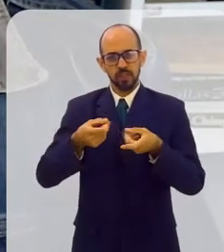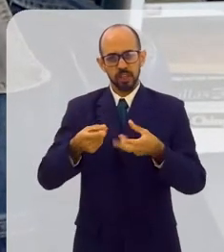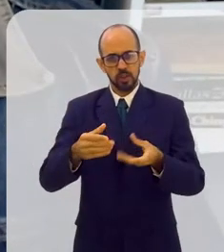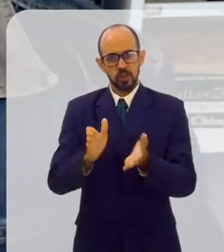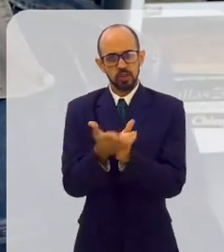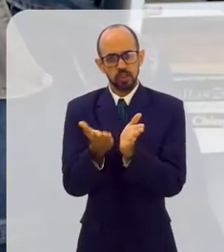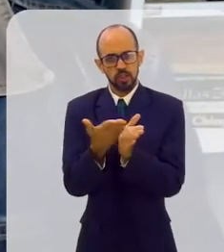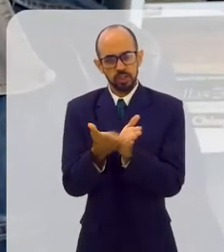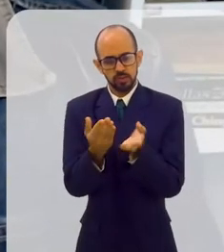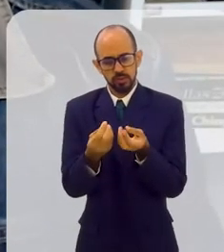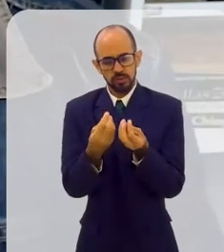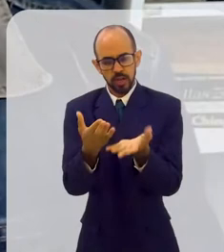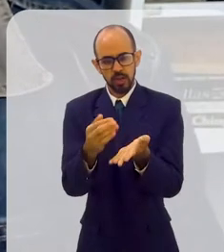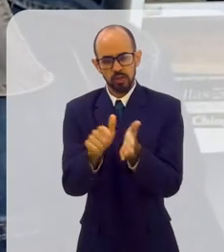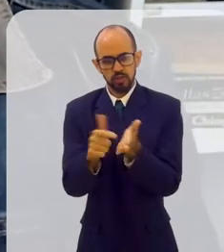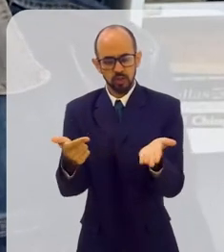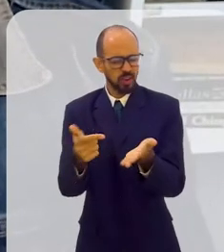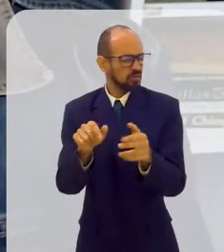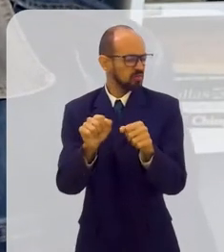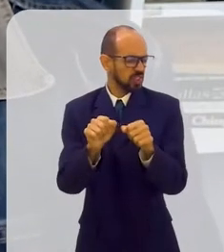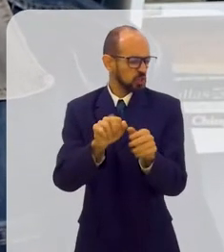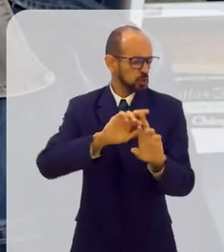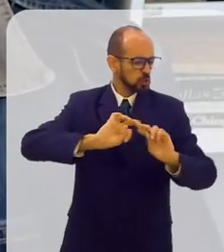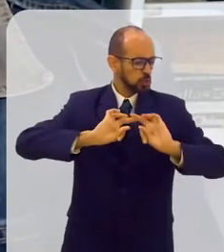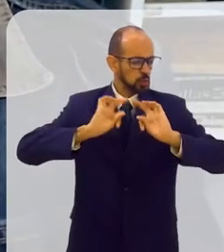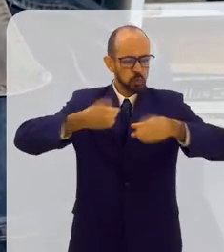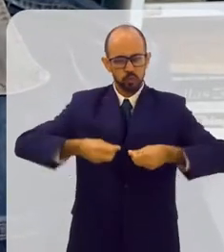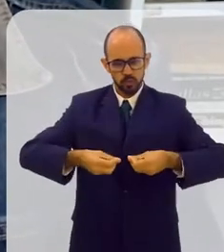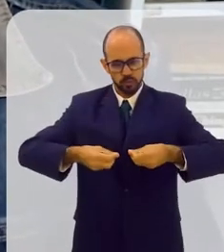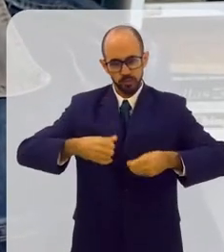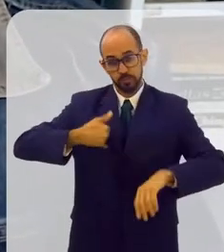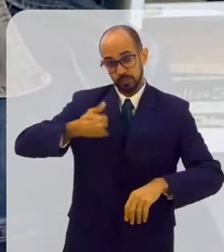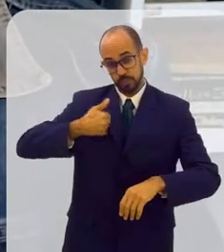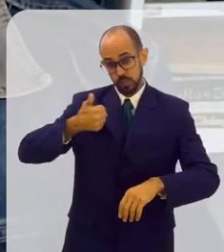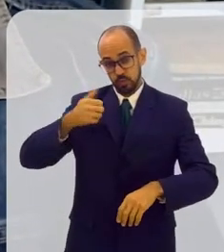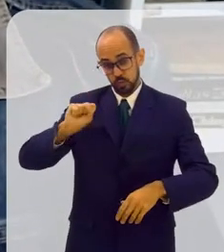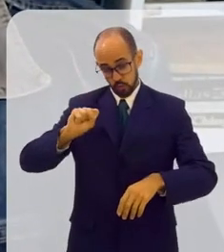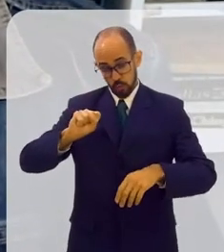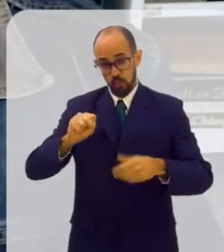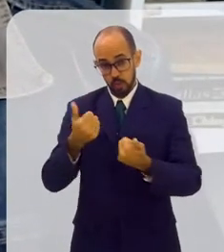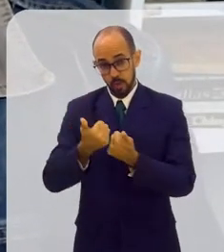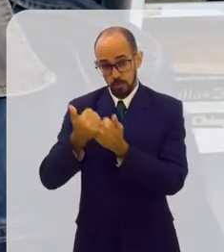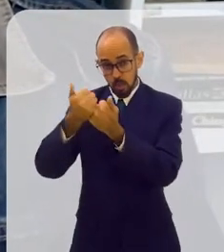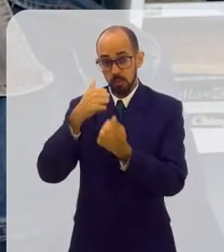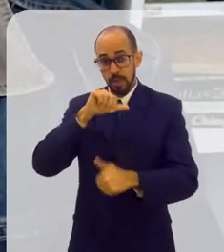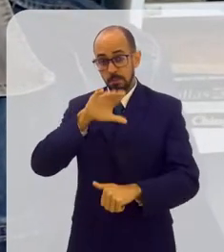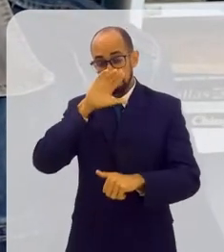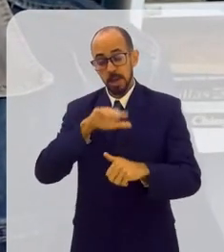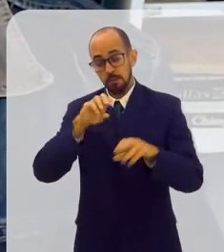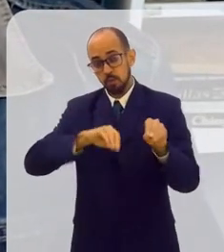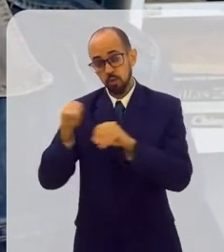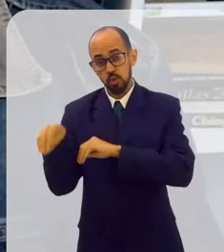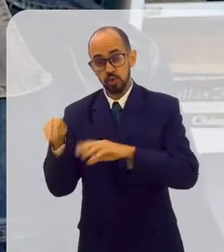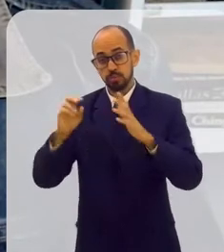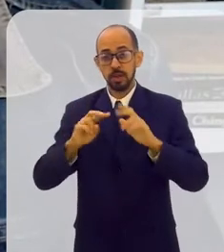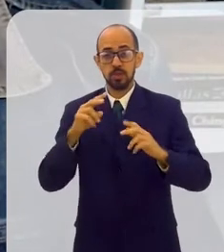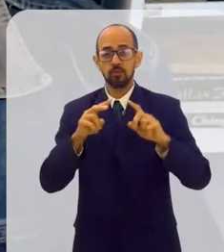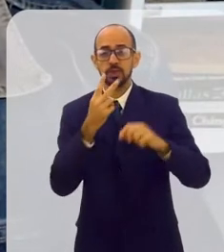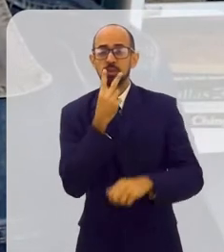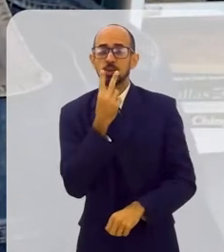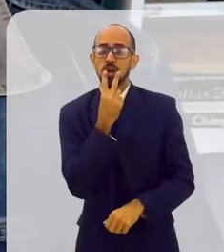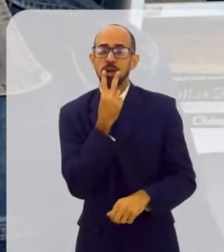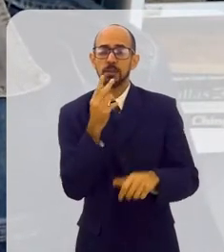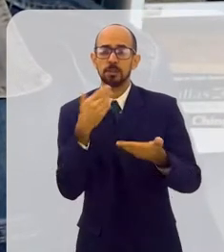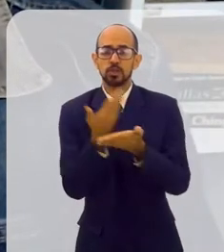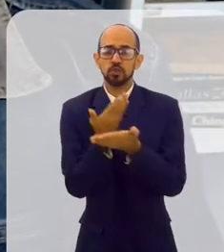livreiro, entregador de jornais, fez de tudo. Aos 18 anos, com o apoio da mãe, mudou-se para Vitória para estudar